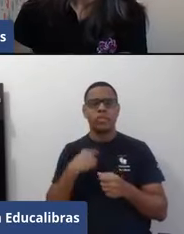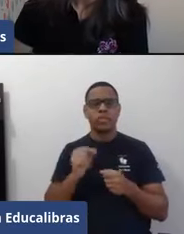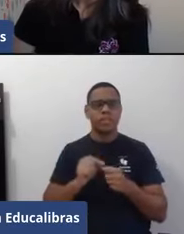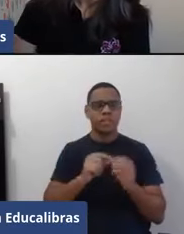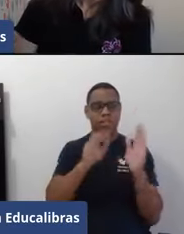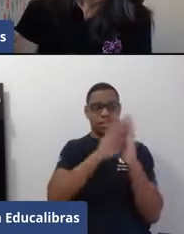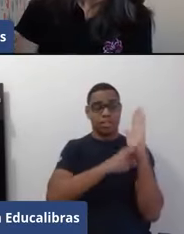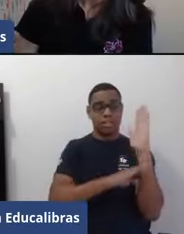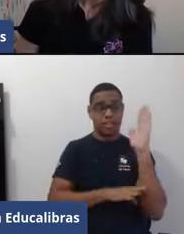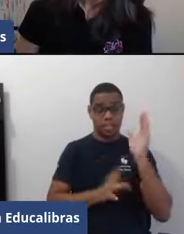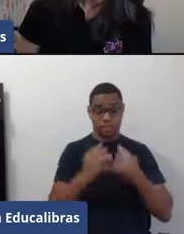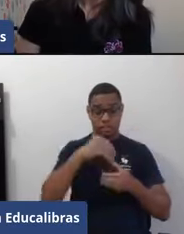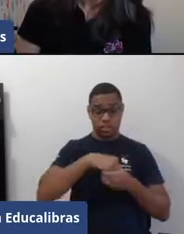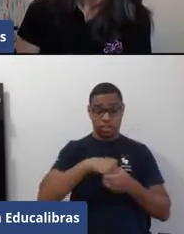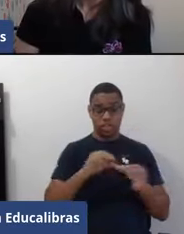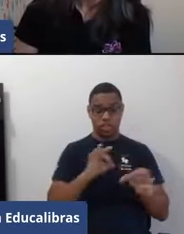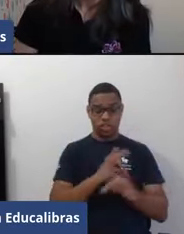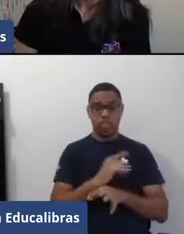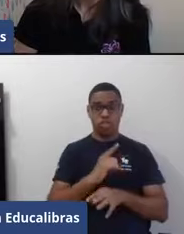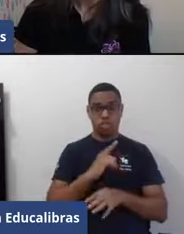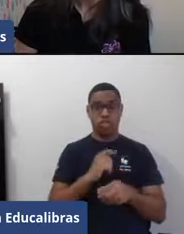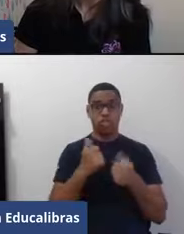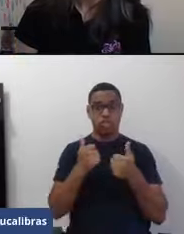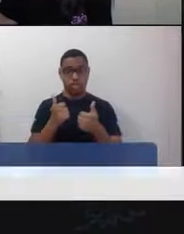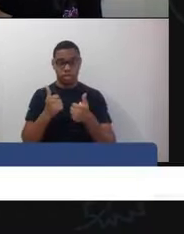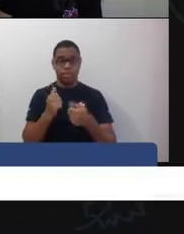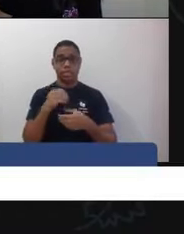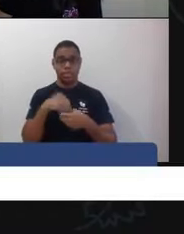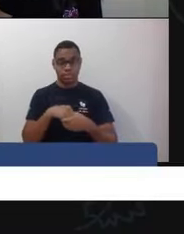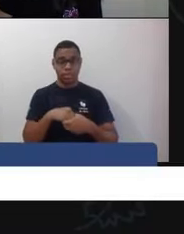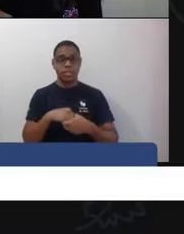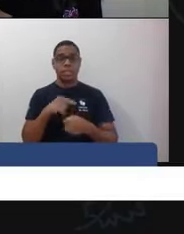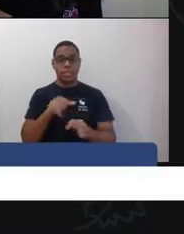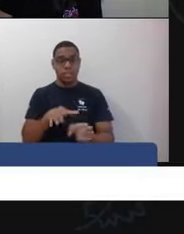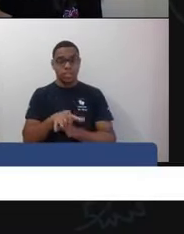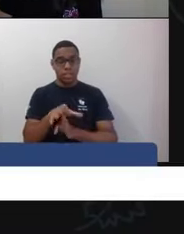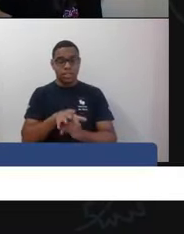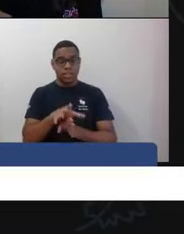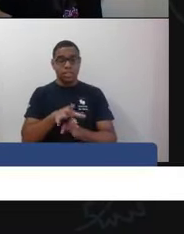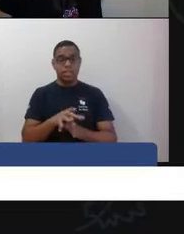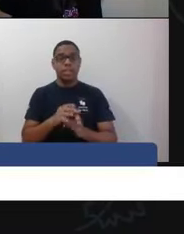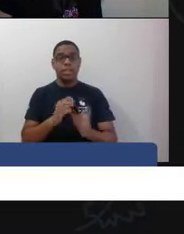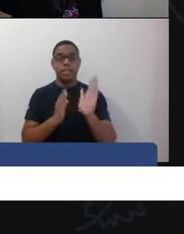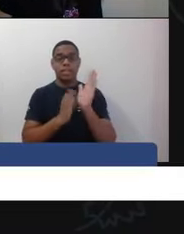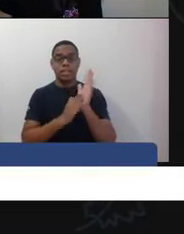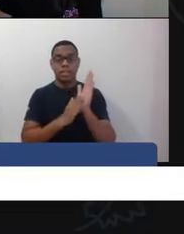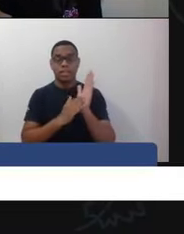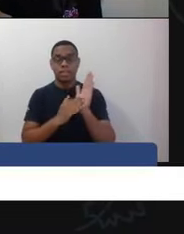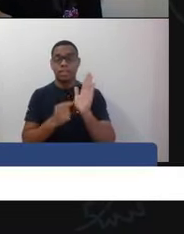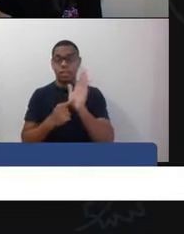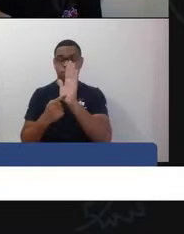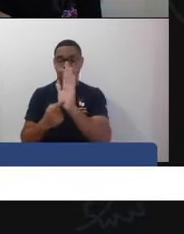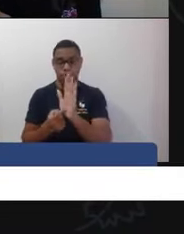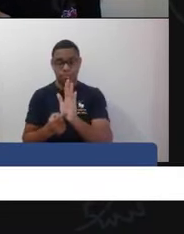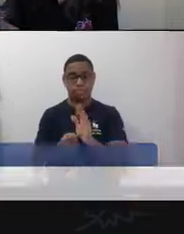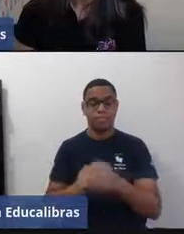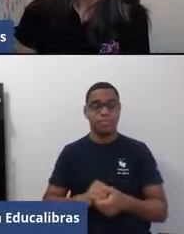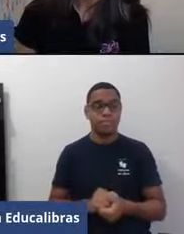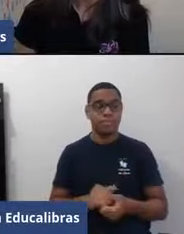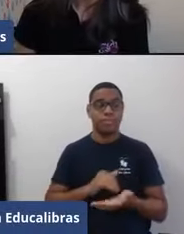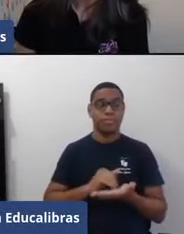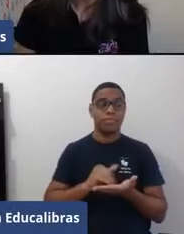aqui internamente, um regimento interno do Conselho para propor ao Conselho, obviamente. A